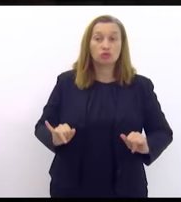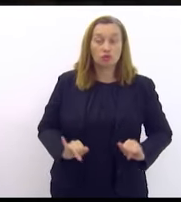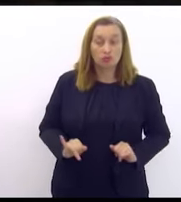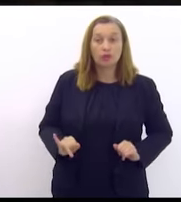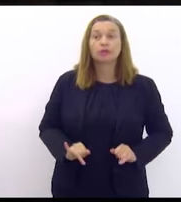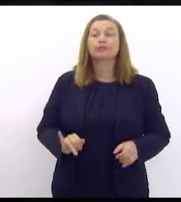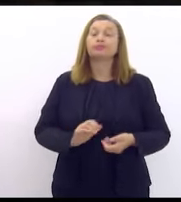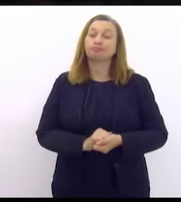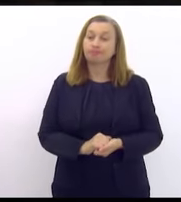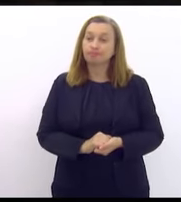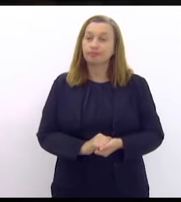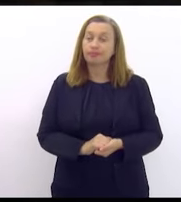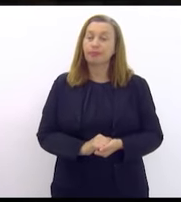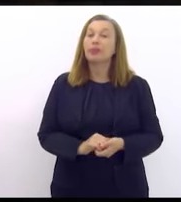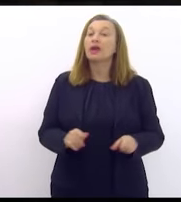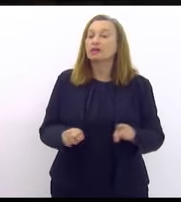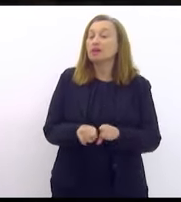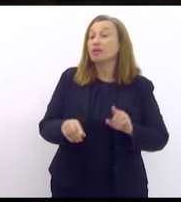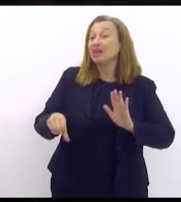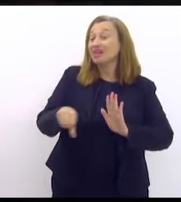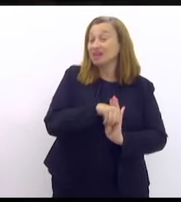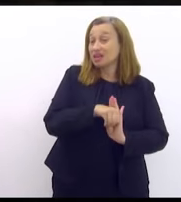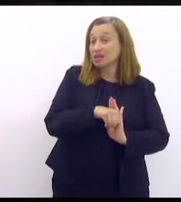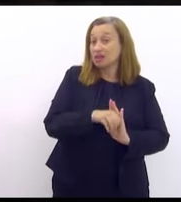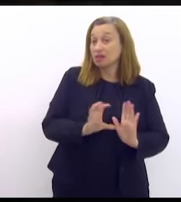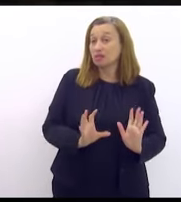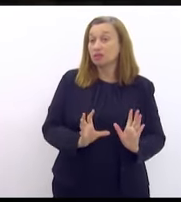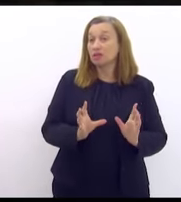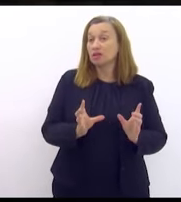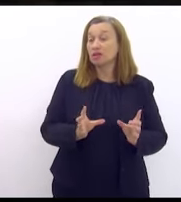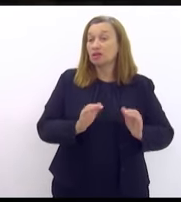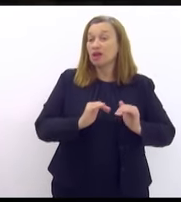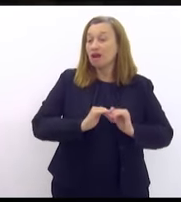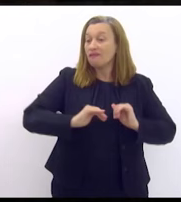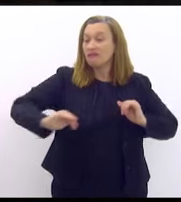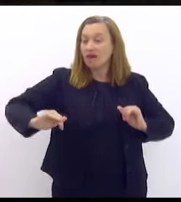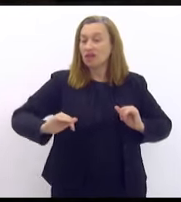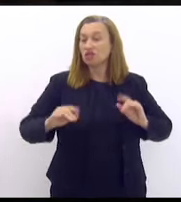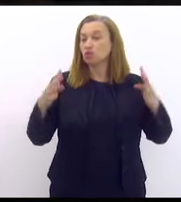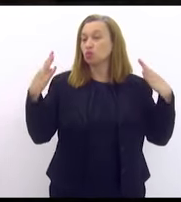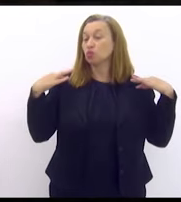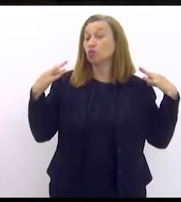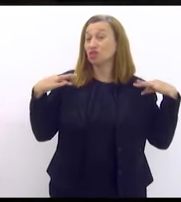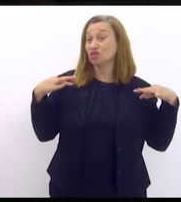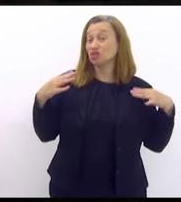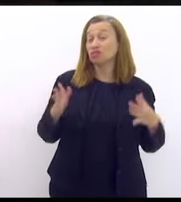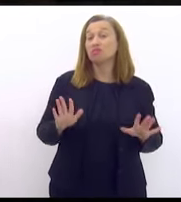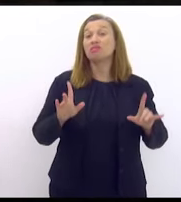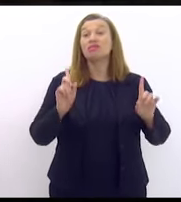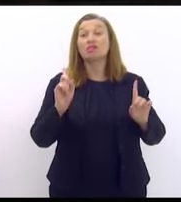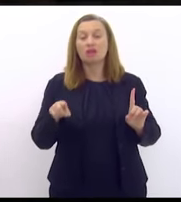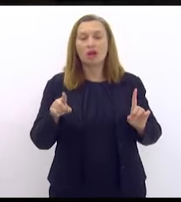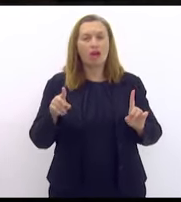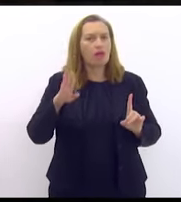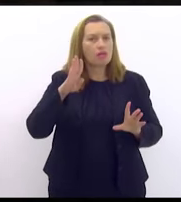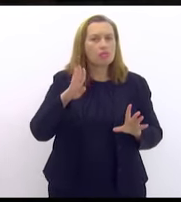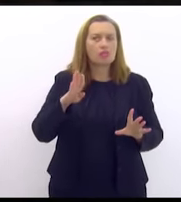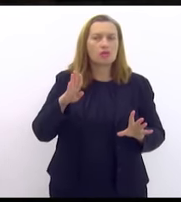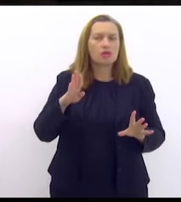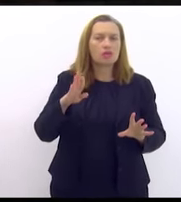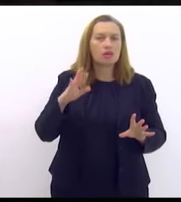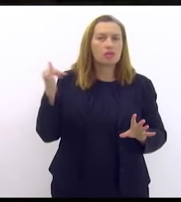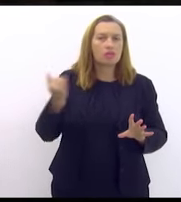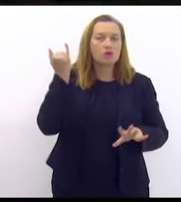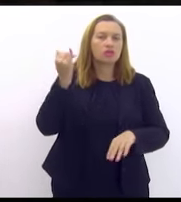Além do mais, a criminalidade afasta o turismo, que é uma das vocações naturais do